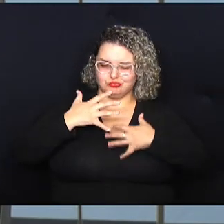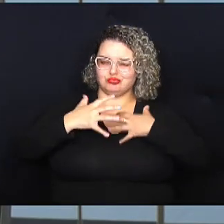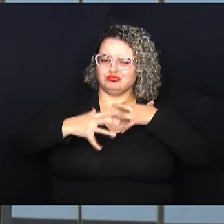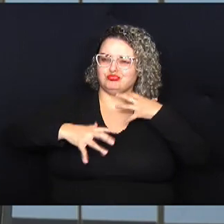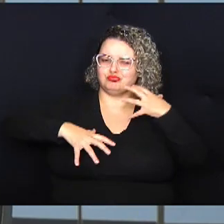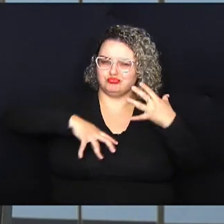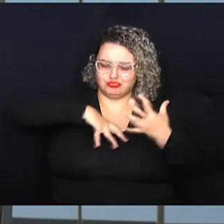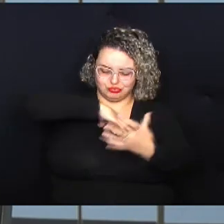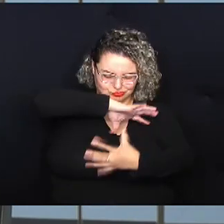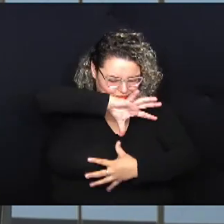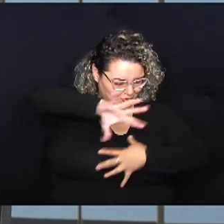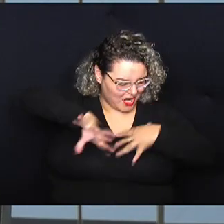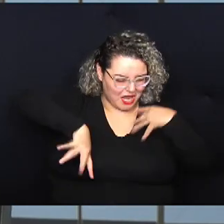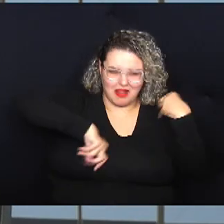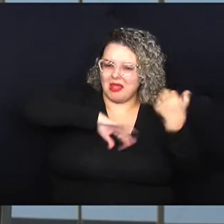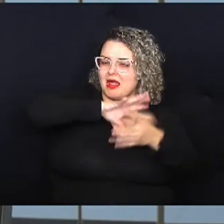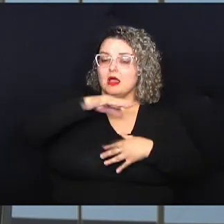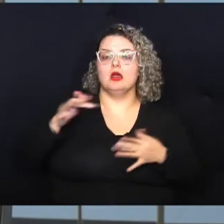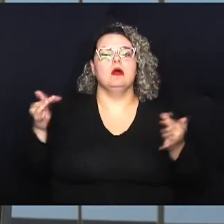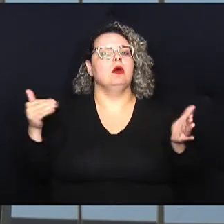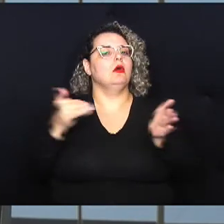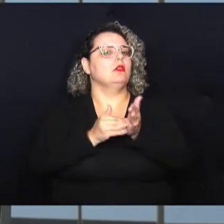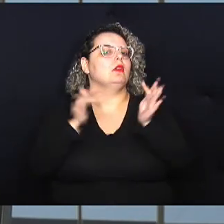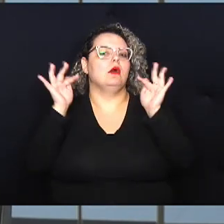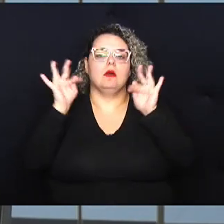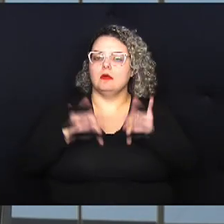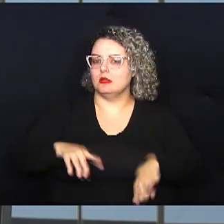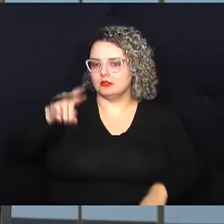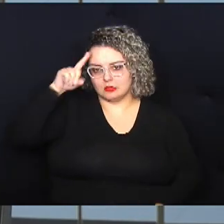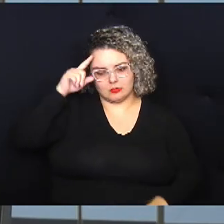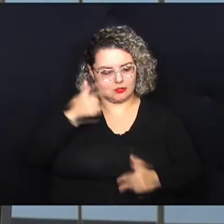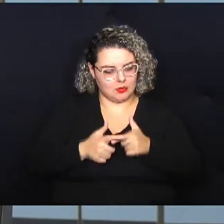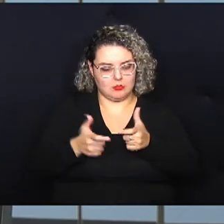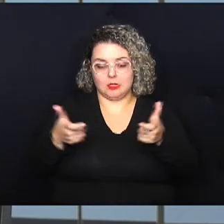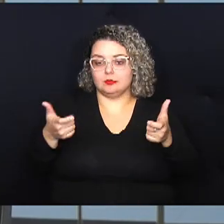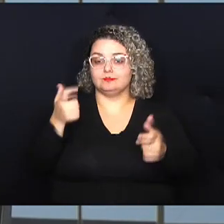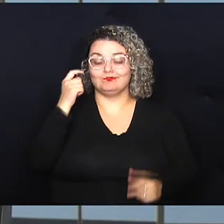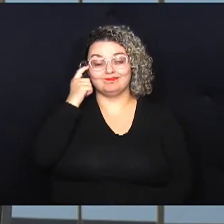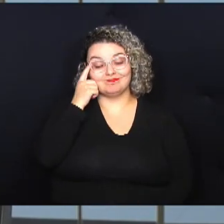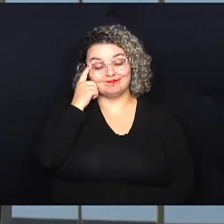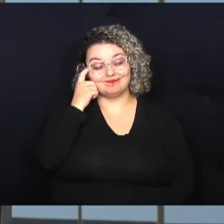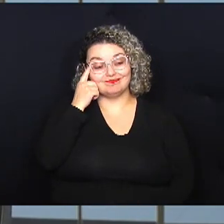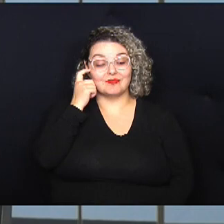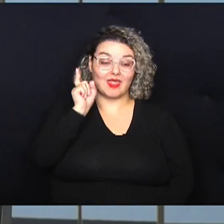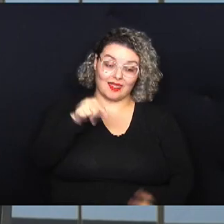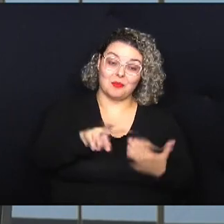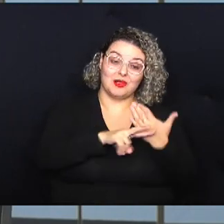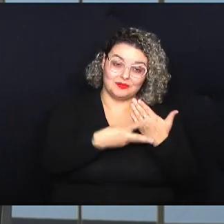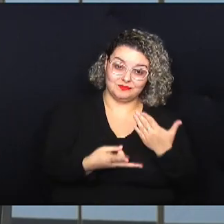enorme emaranhado que até o final do dia está um problema muito maior. É uma das consequências de não